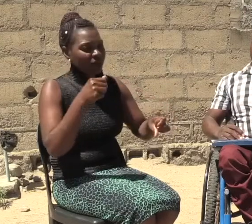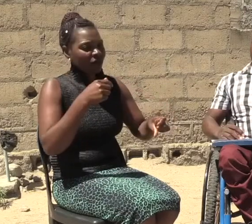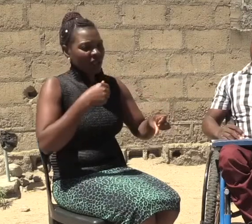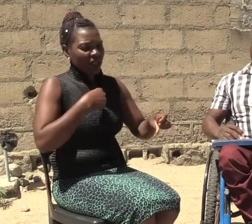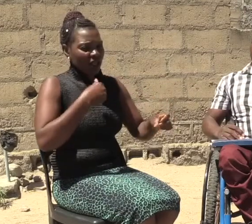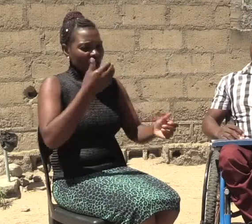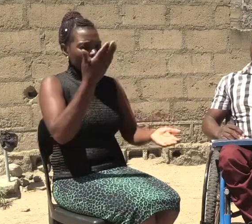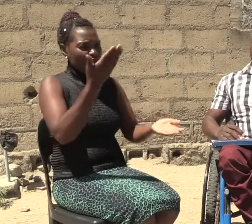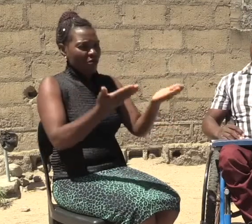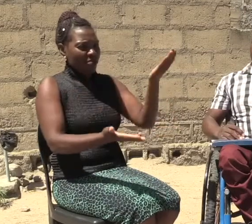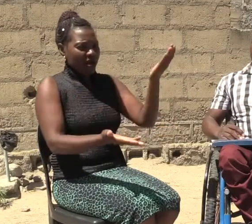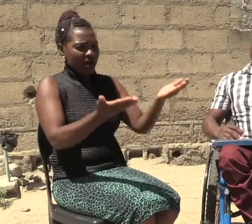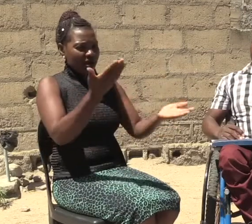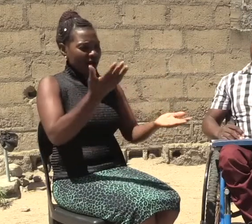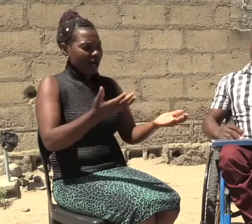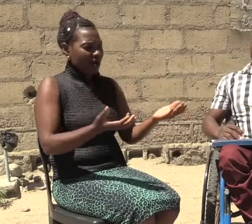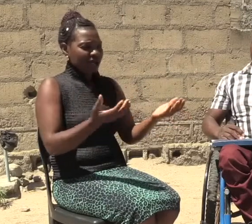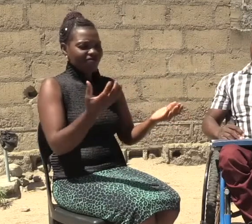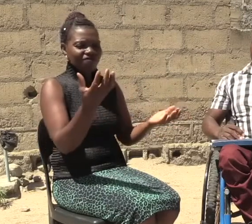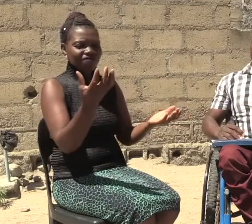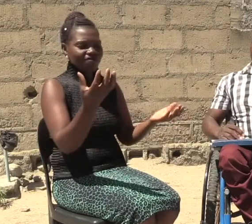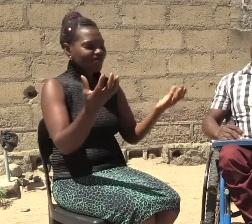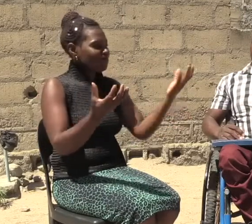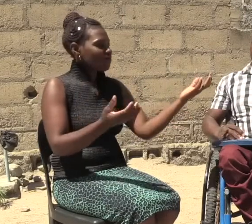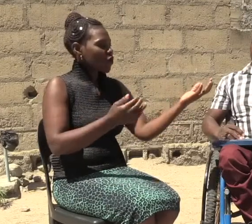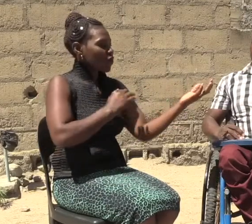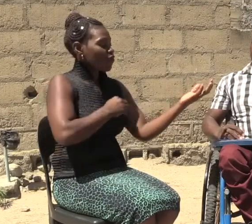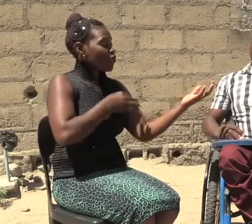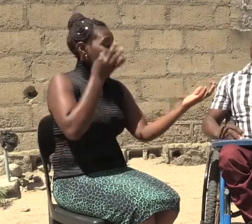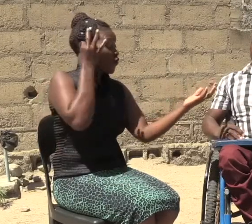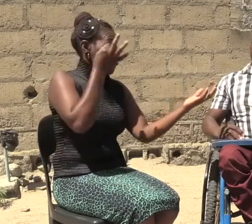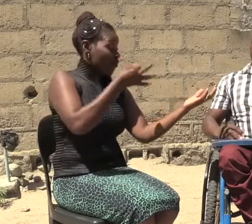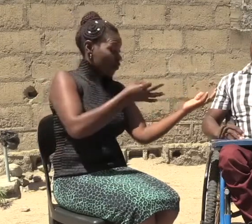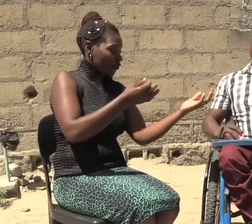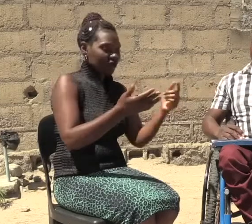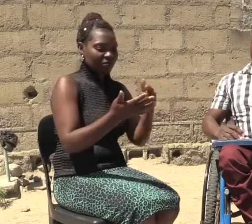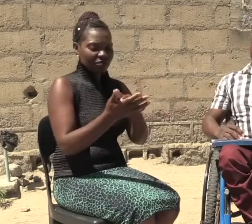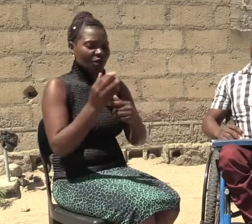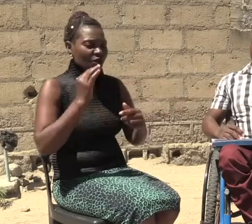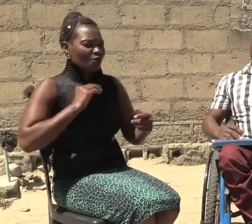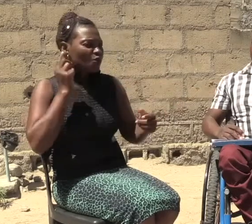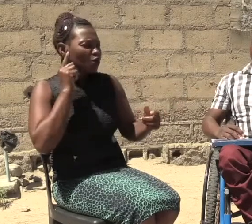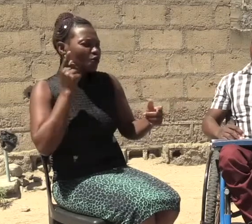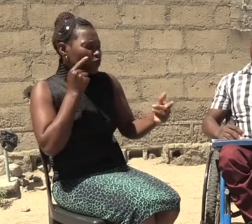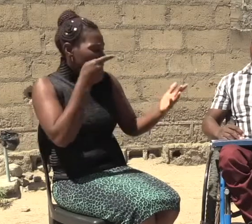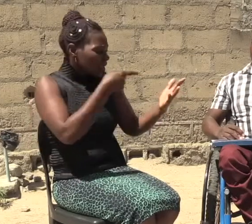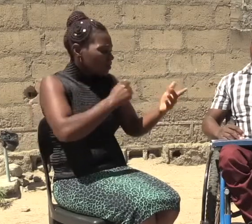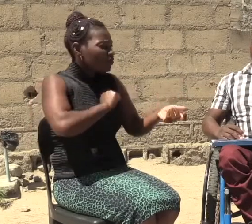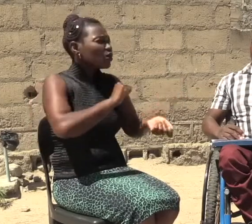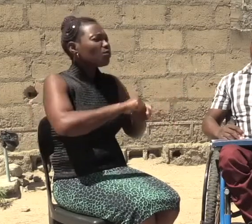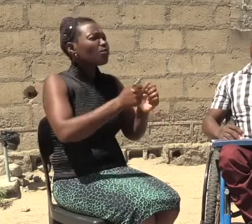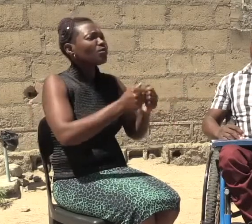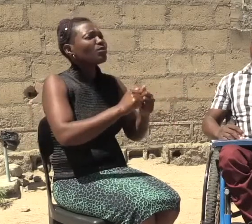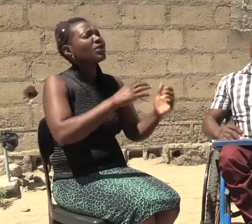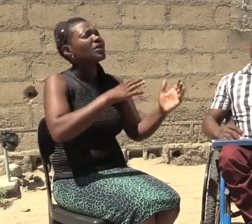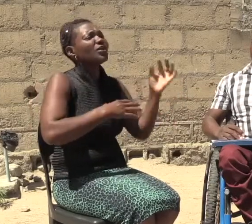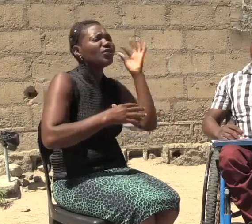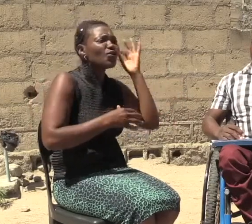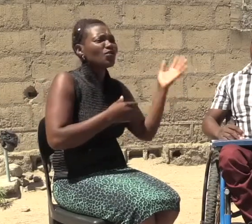mulheres surdas viviam uma situação bastante difícil e má. Era uma vida muito diferente da vida das